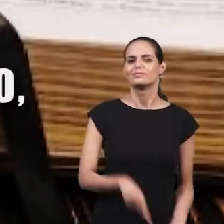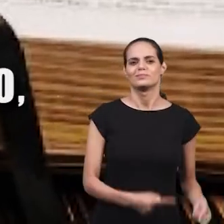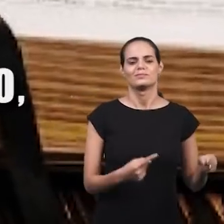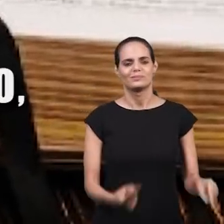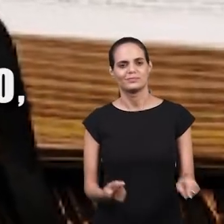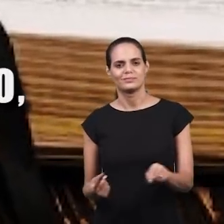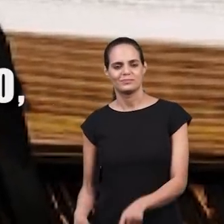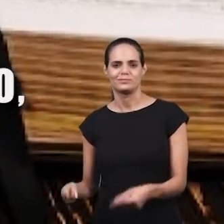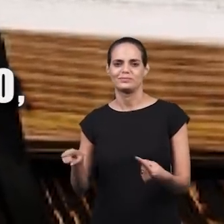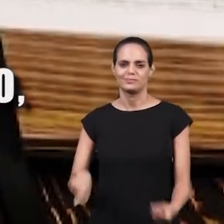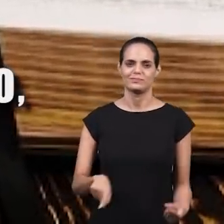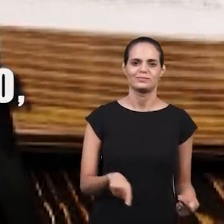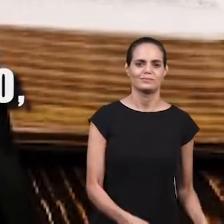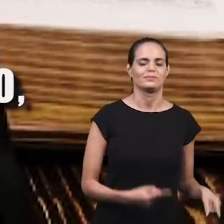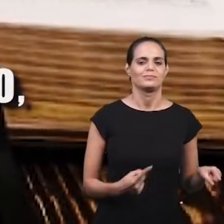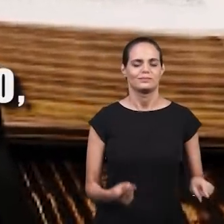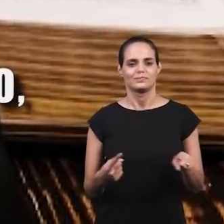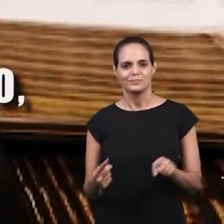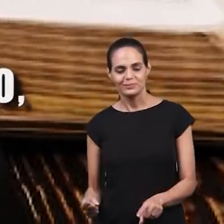são